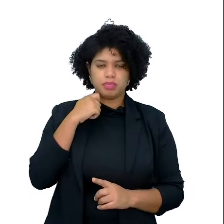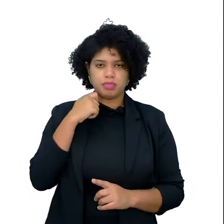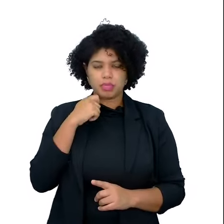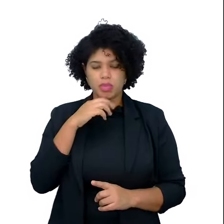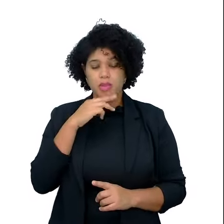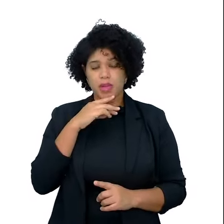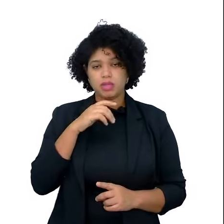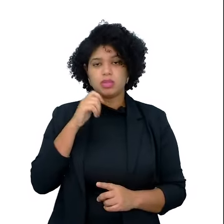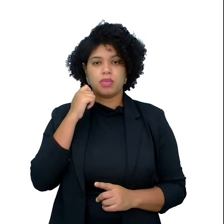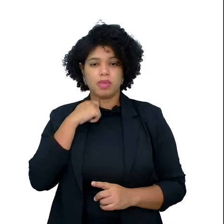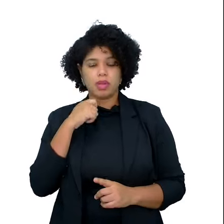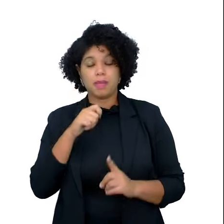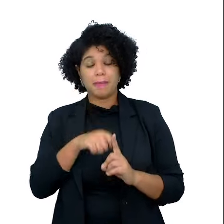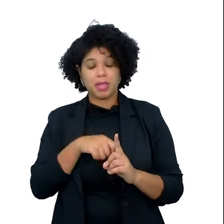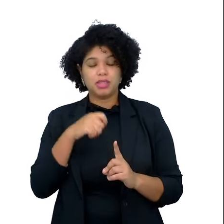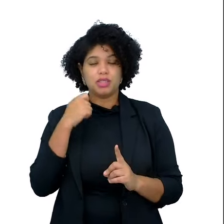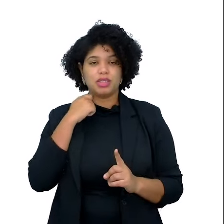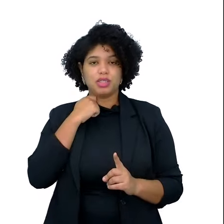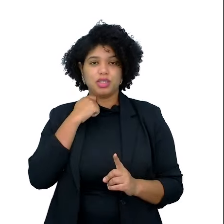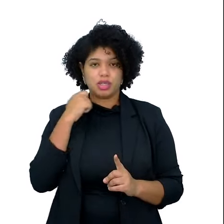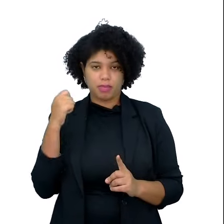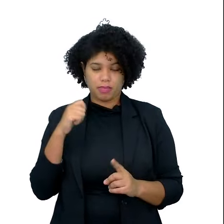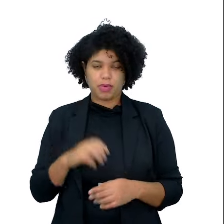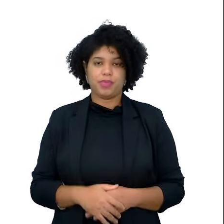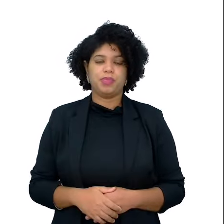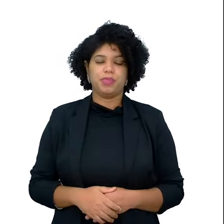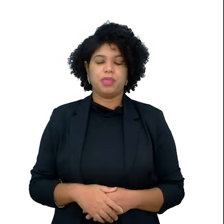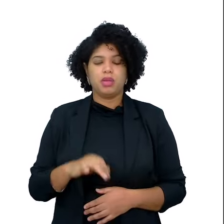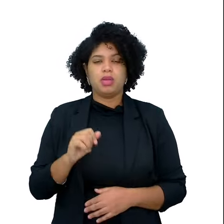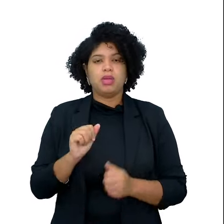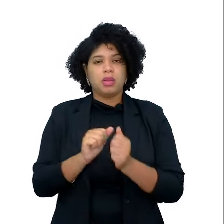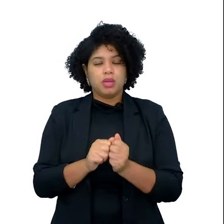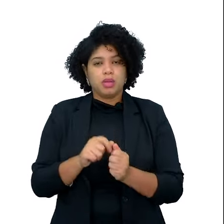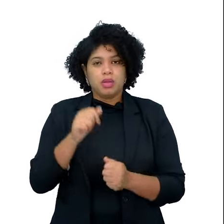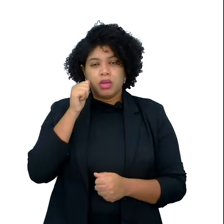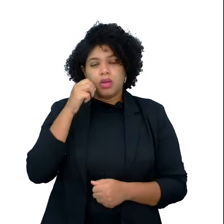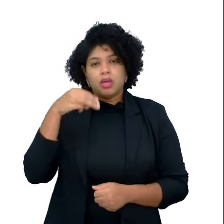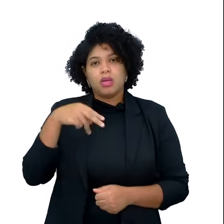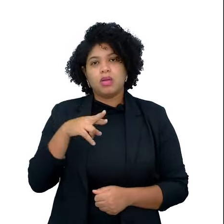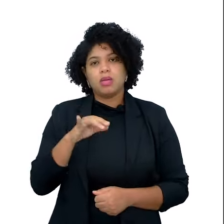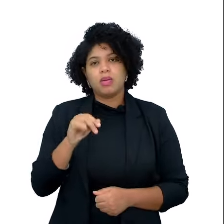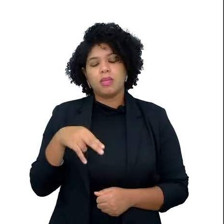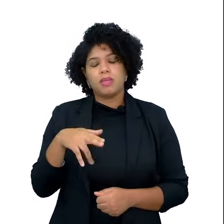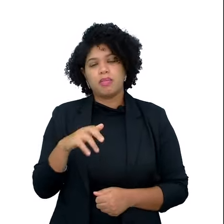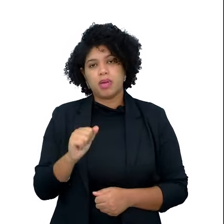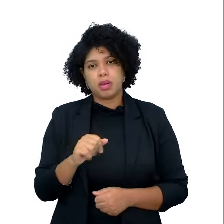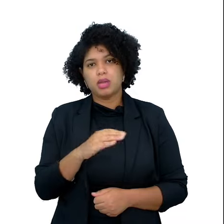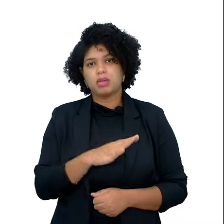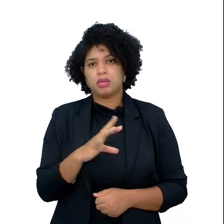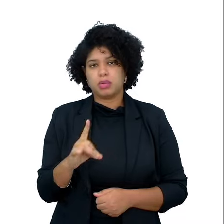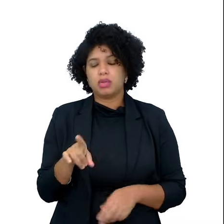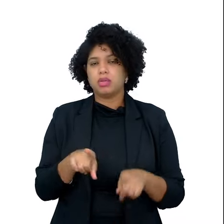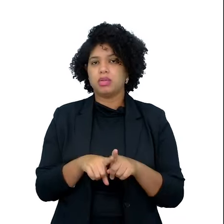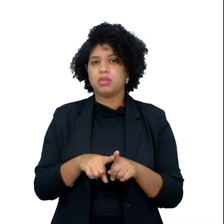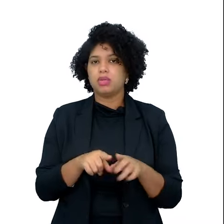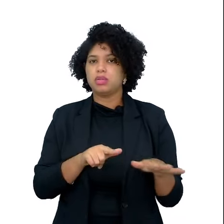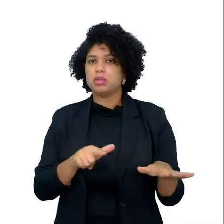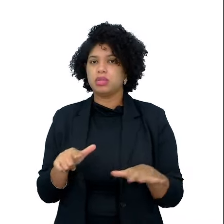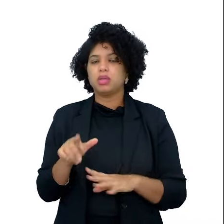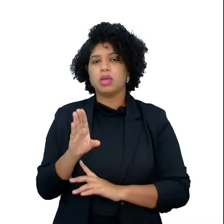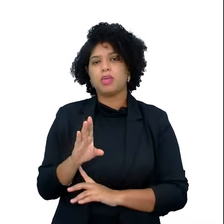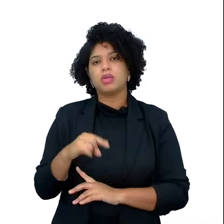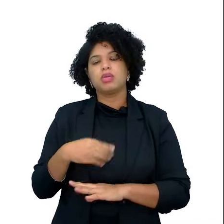que é a semana da etapa, que quem trabalha com vocês é a Mariana, a nossa coordenadora, e a semana B, que é a gente mesmo que